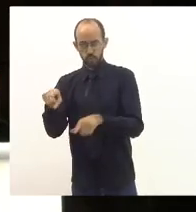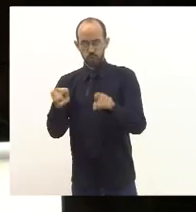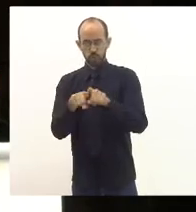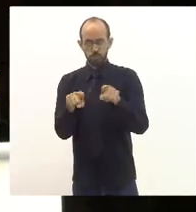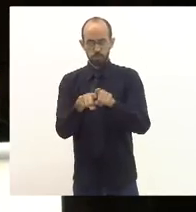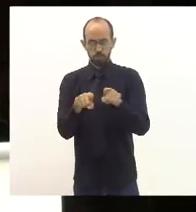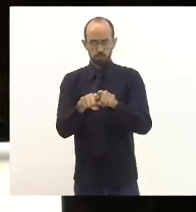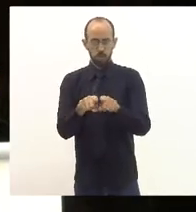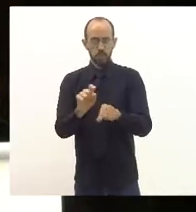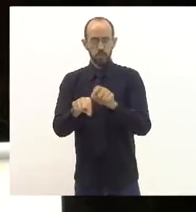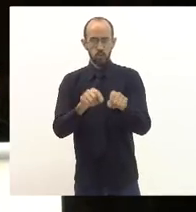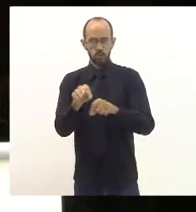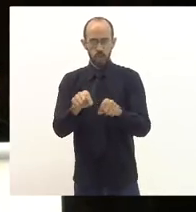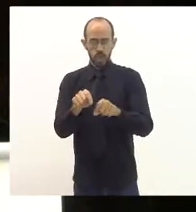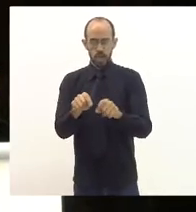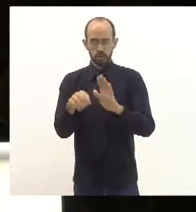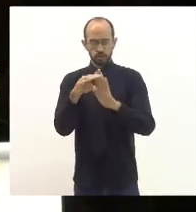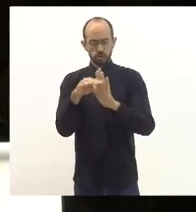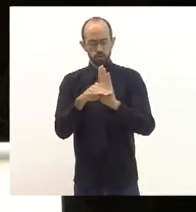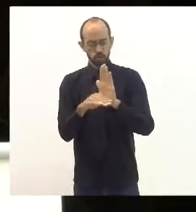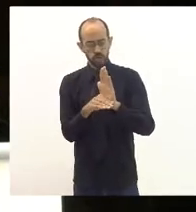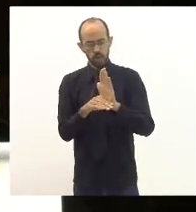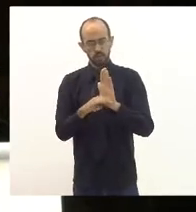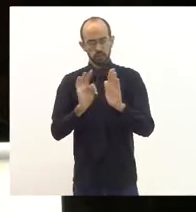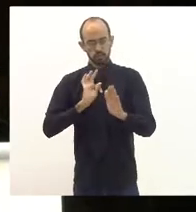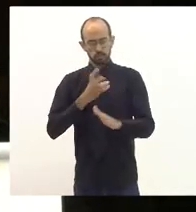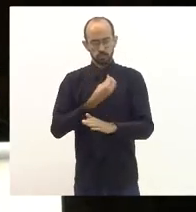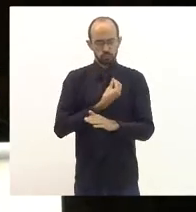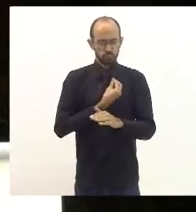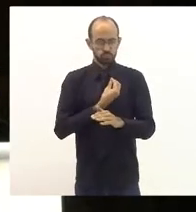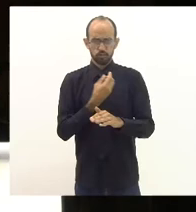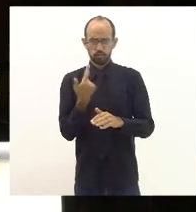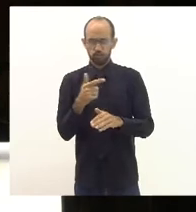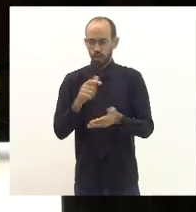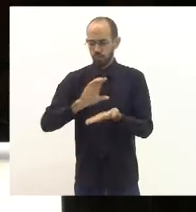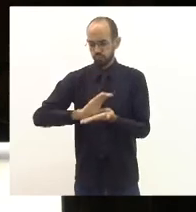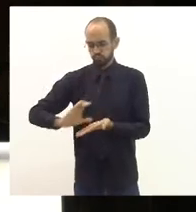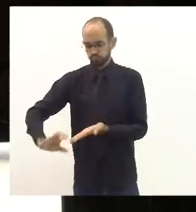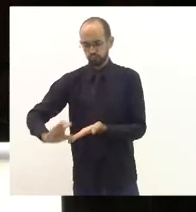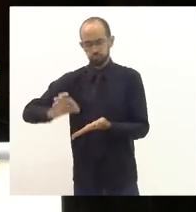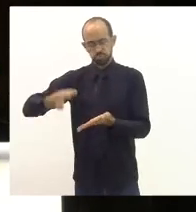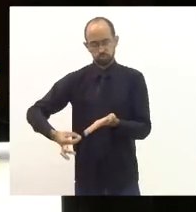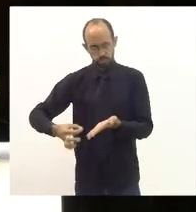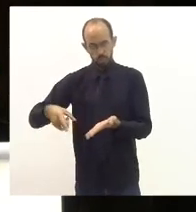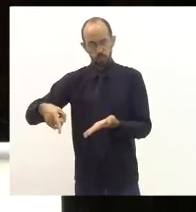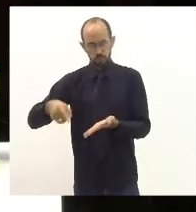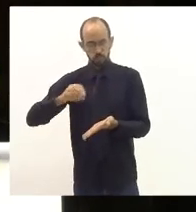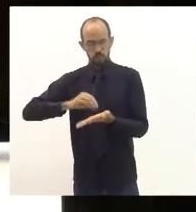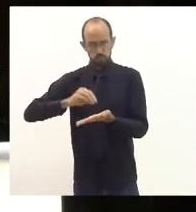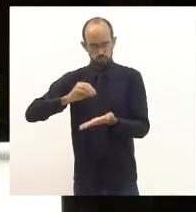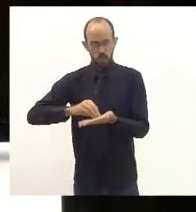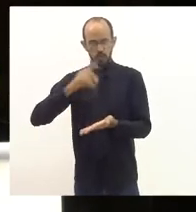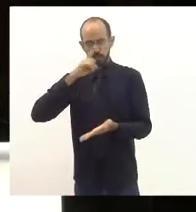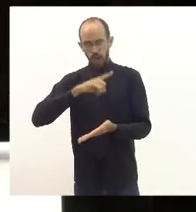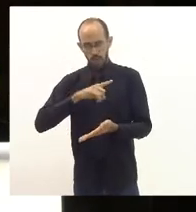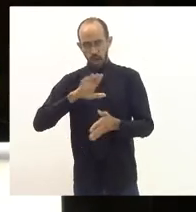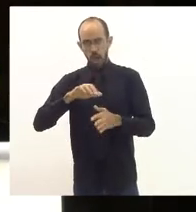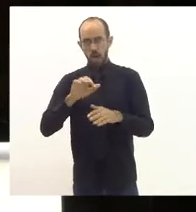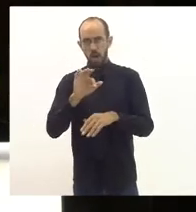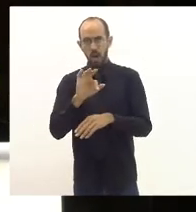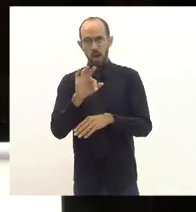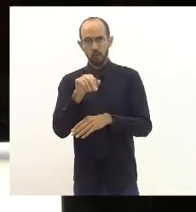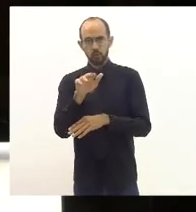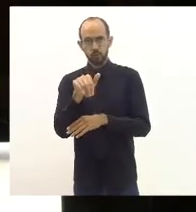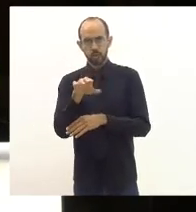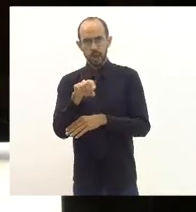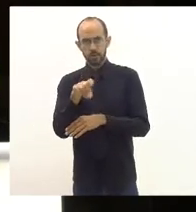processo transexualizador não estariam sendo destinados da forma correta. Então, a fundação que tem a gestão